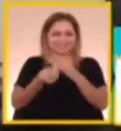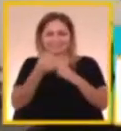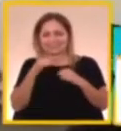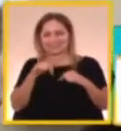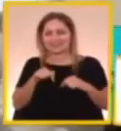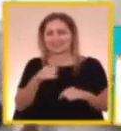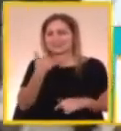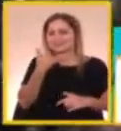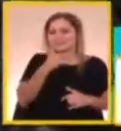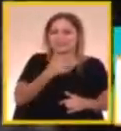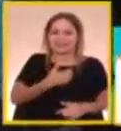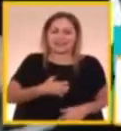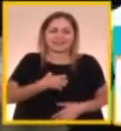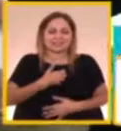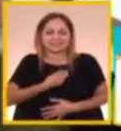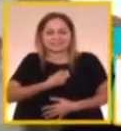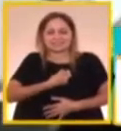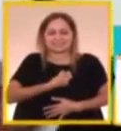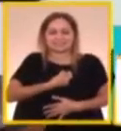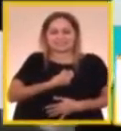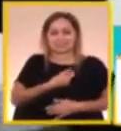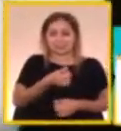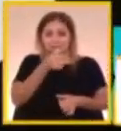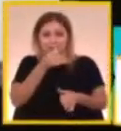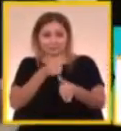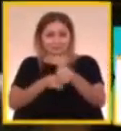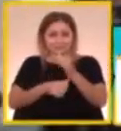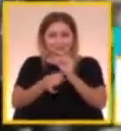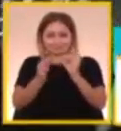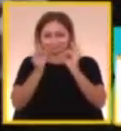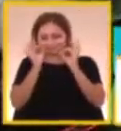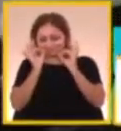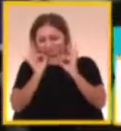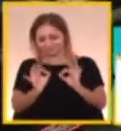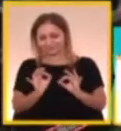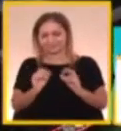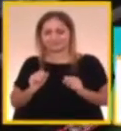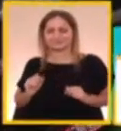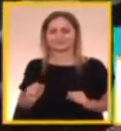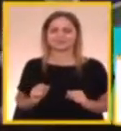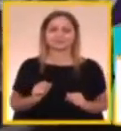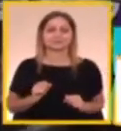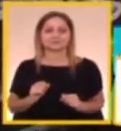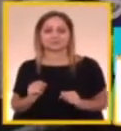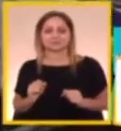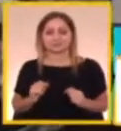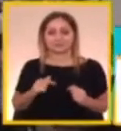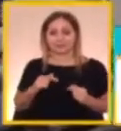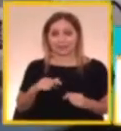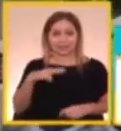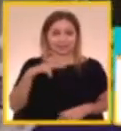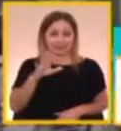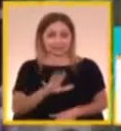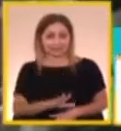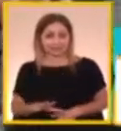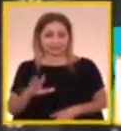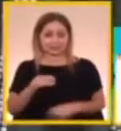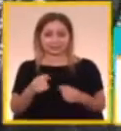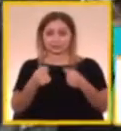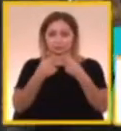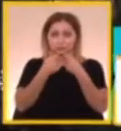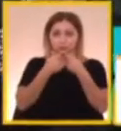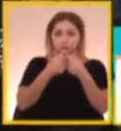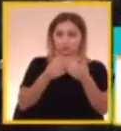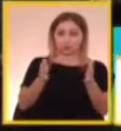estou feliz e a beber os copos à maneira. Em Portugal toda a